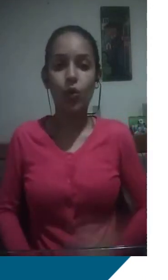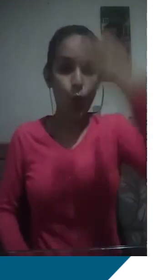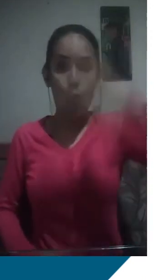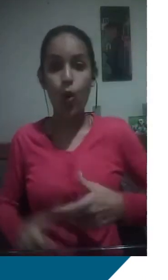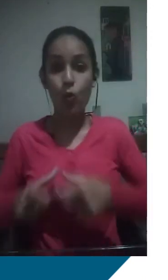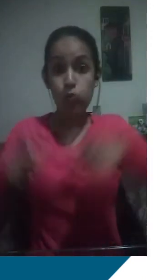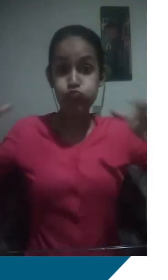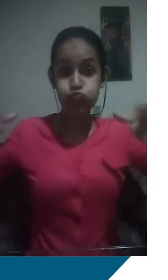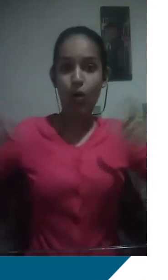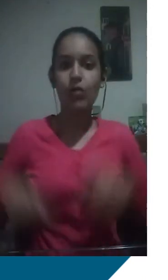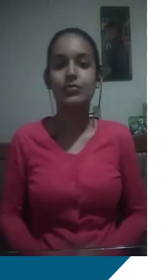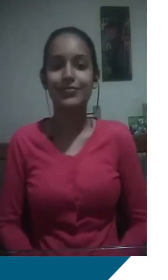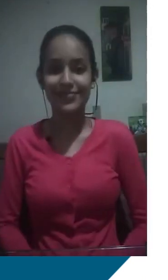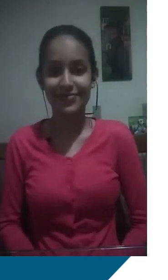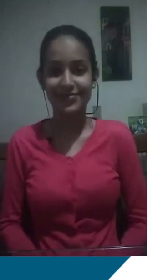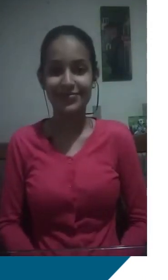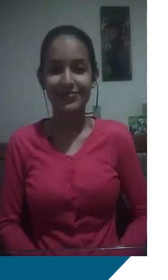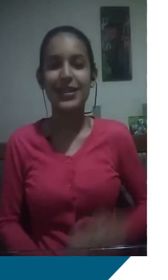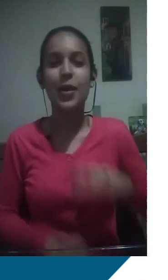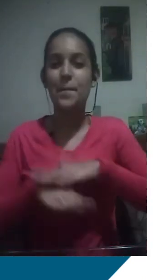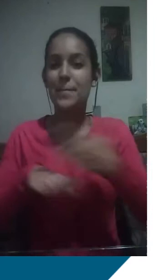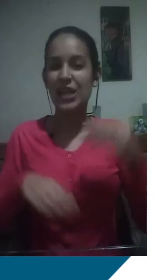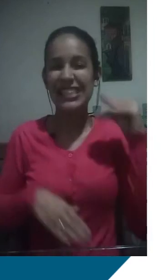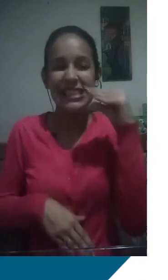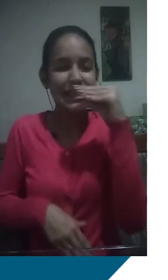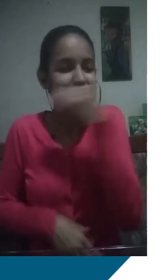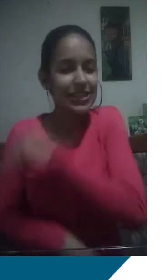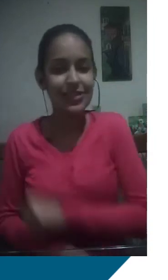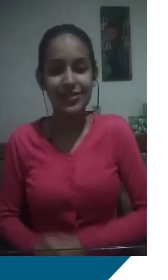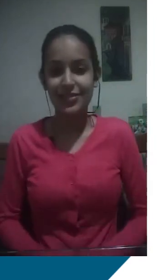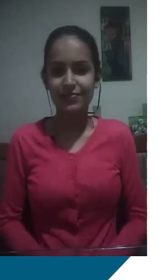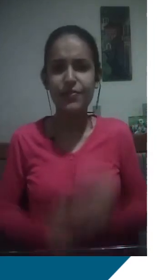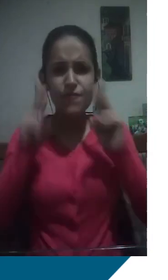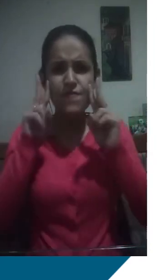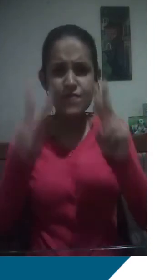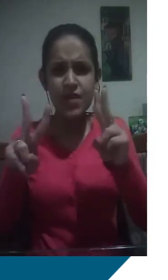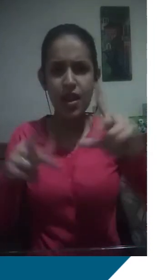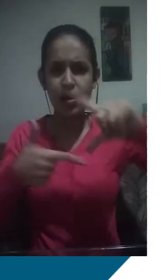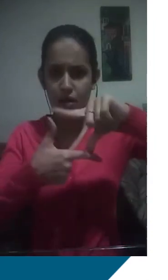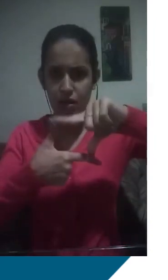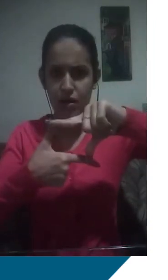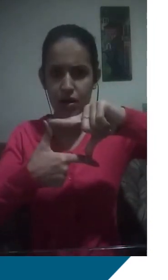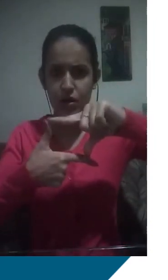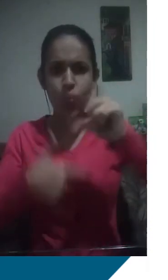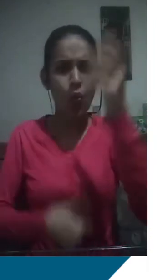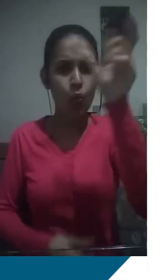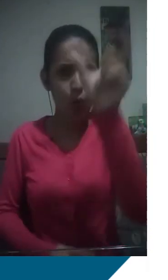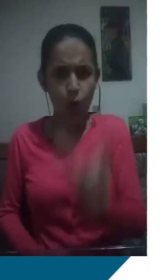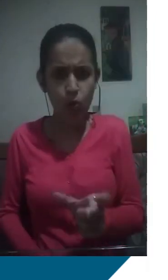agora, só que elas estão com uma certa vibração. Correto? Se eu aquecer essas moléculas, se eu aquecer esse